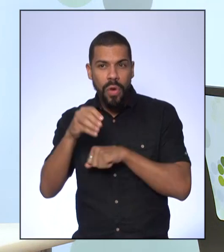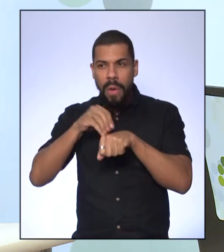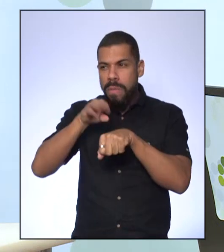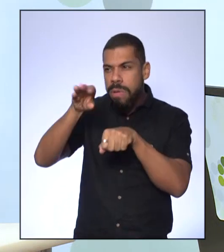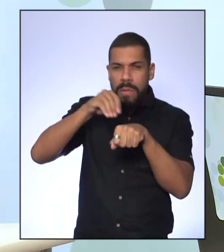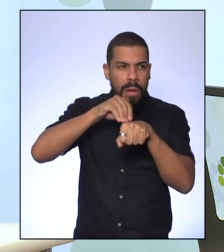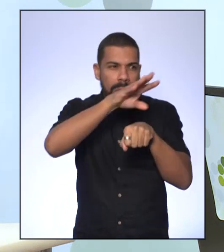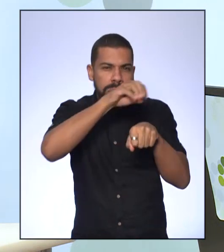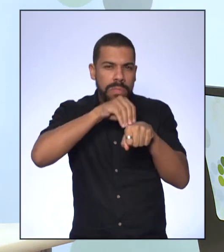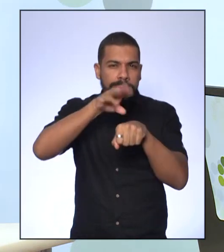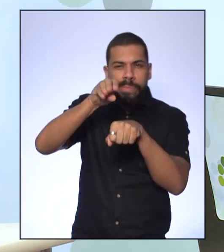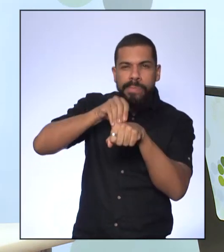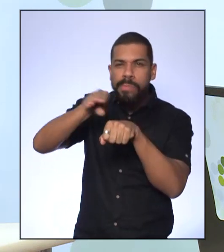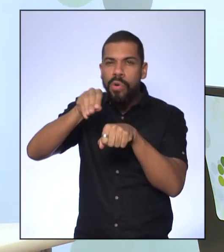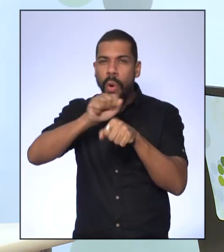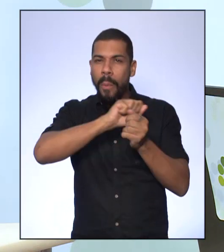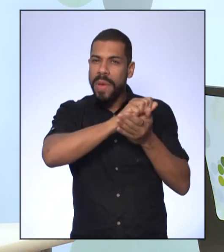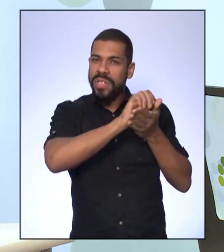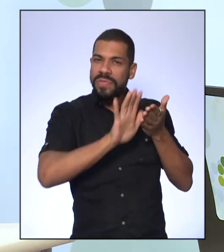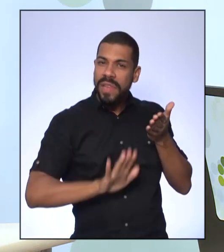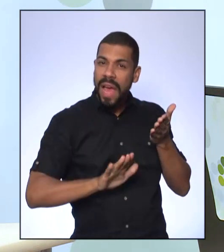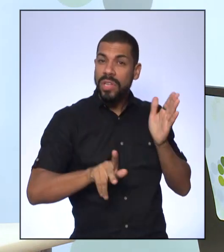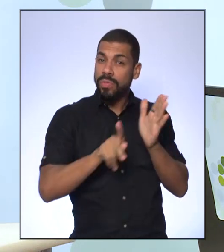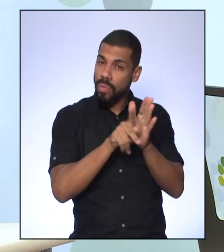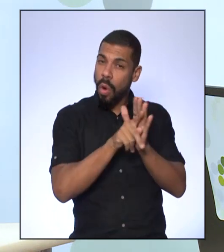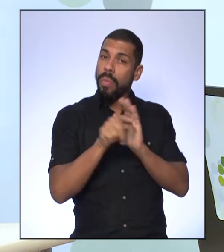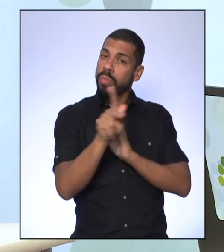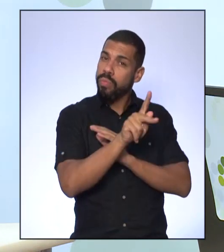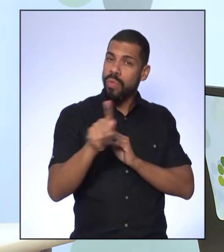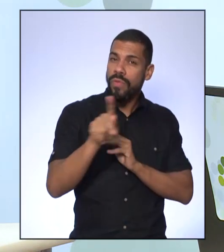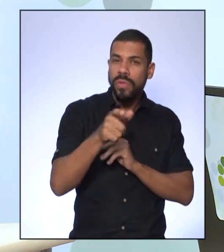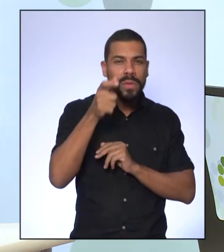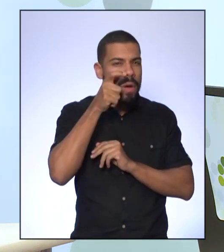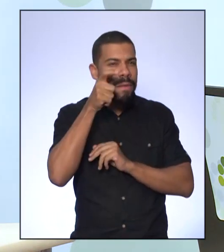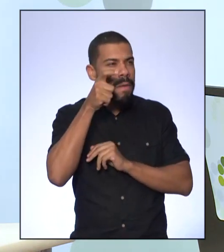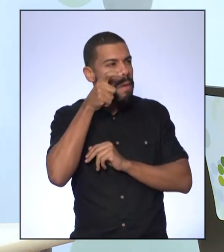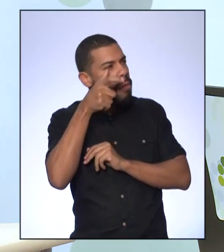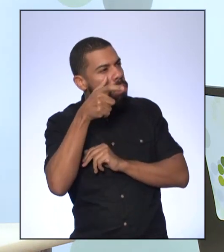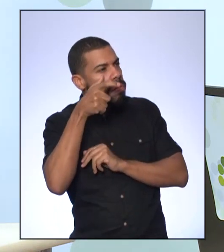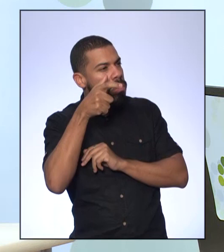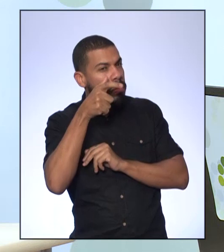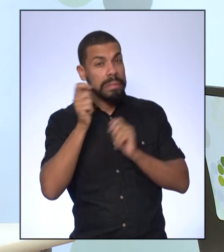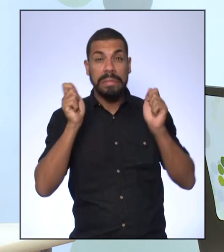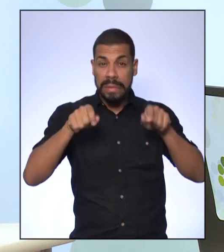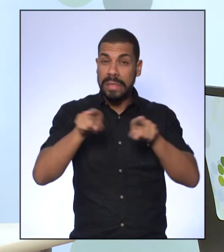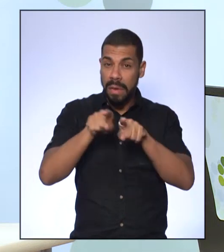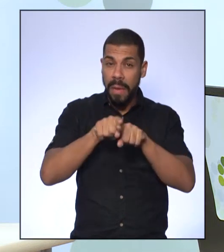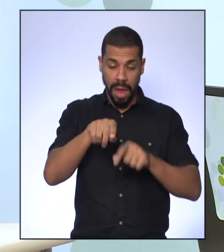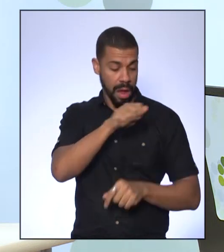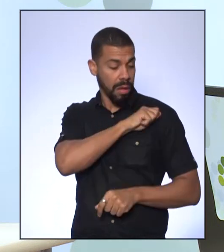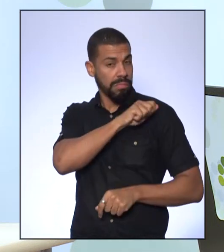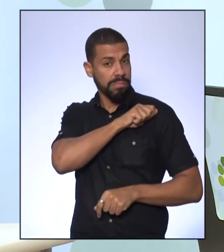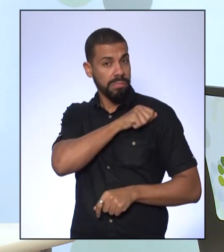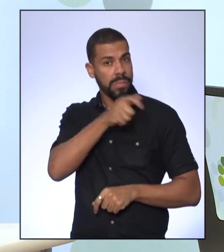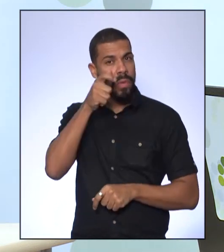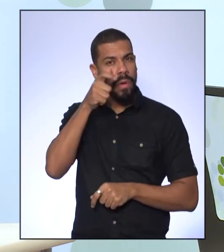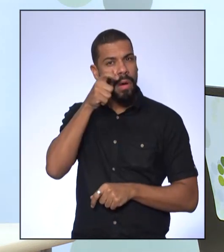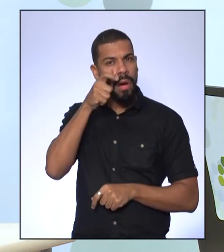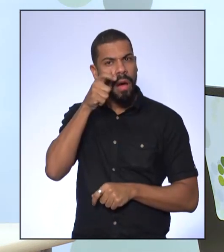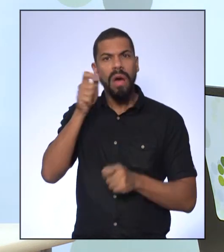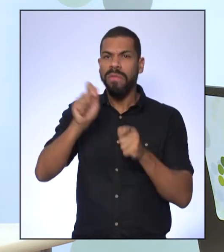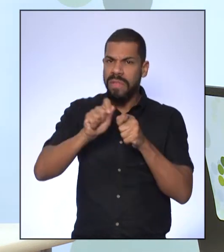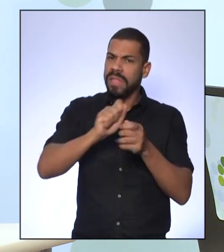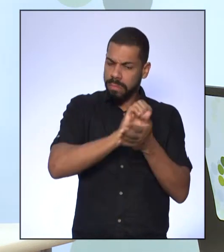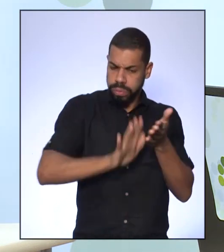Sugestões, né, de atividade para os professores que estão nos assistindo, né? E os alunos também podem fazer